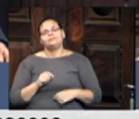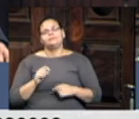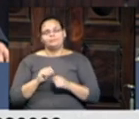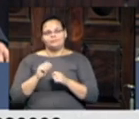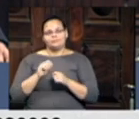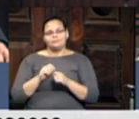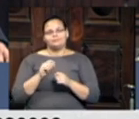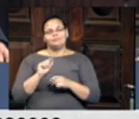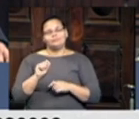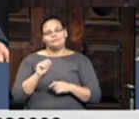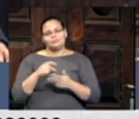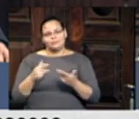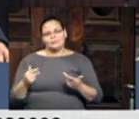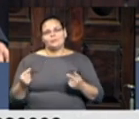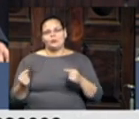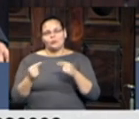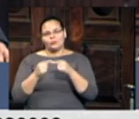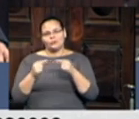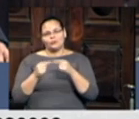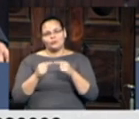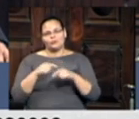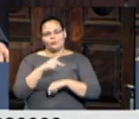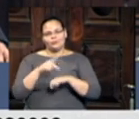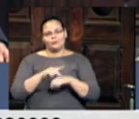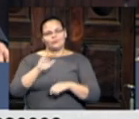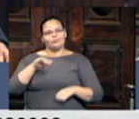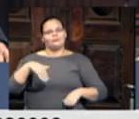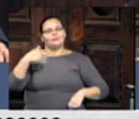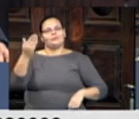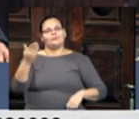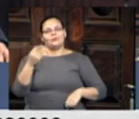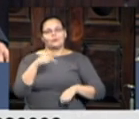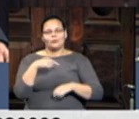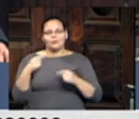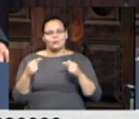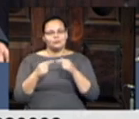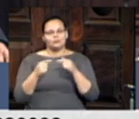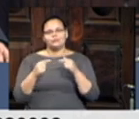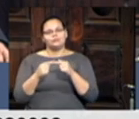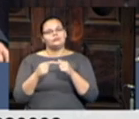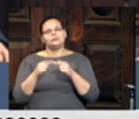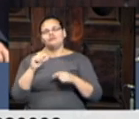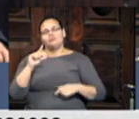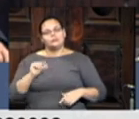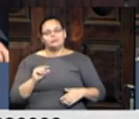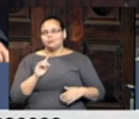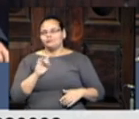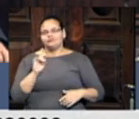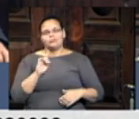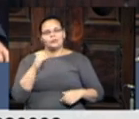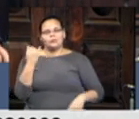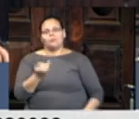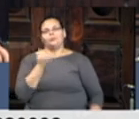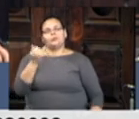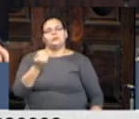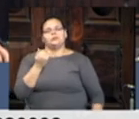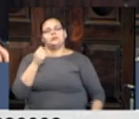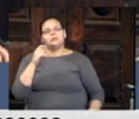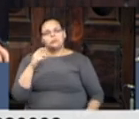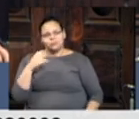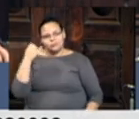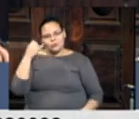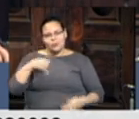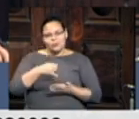a atender objetivos estrangeiros, objetivos menores, que não consideram a importância do